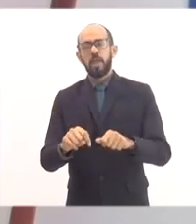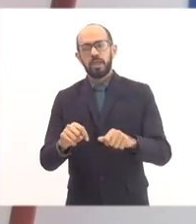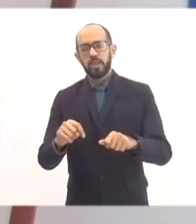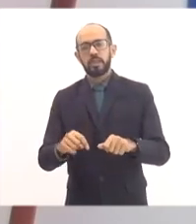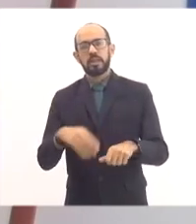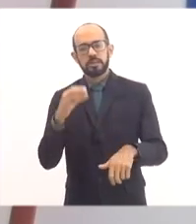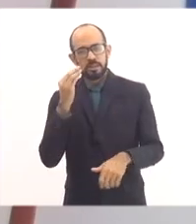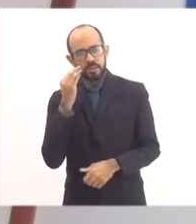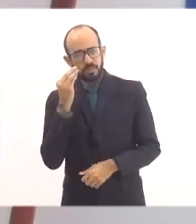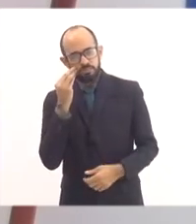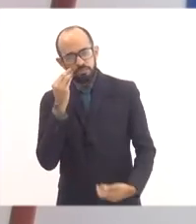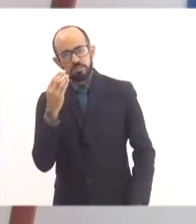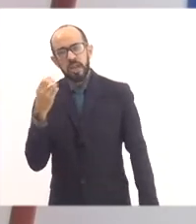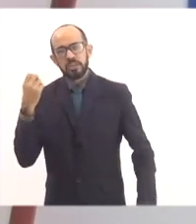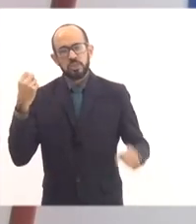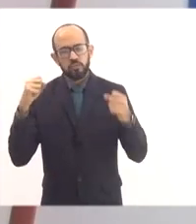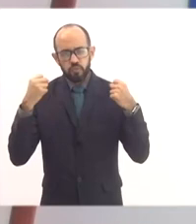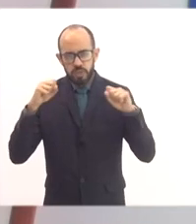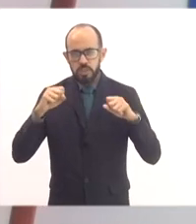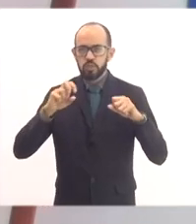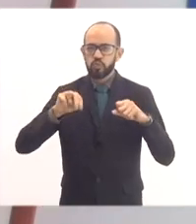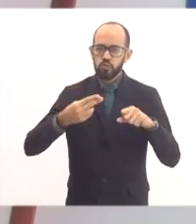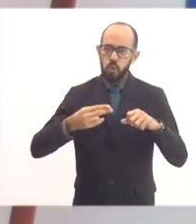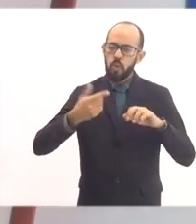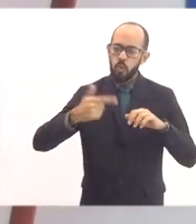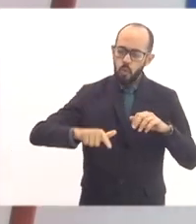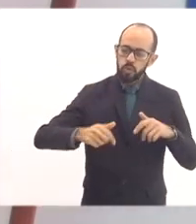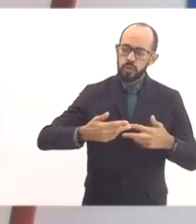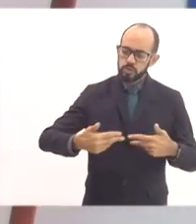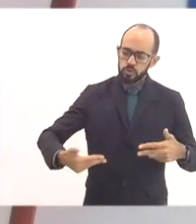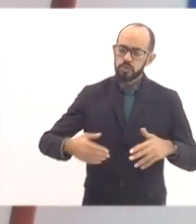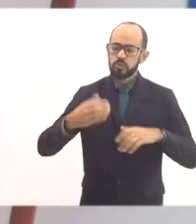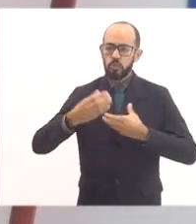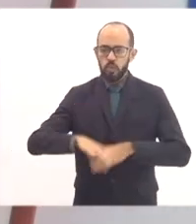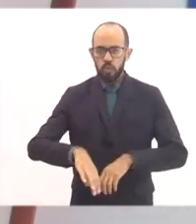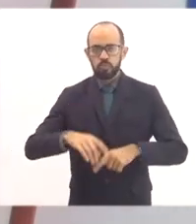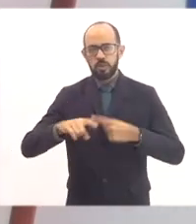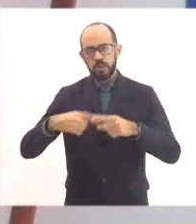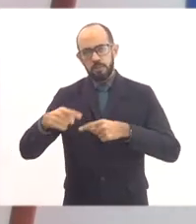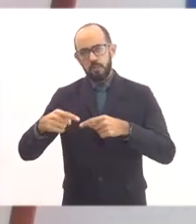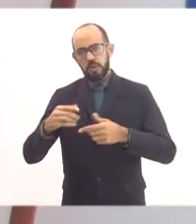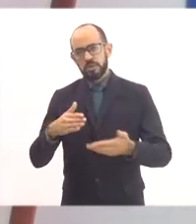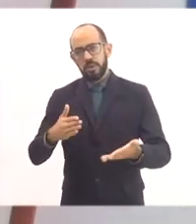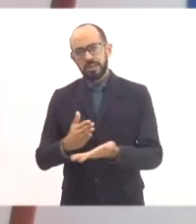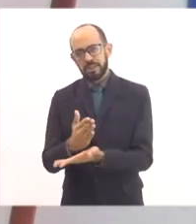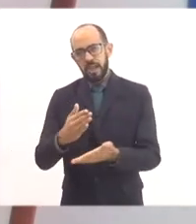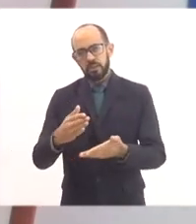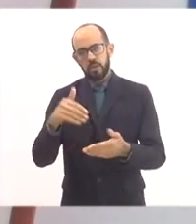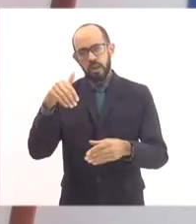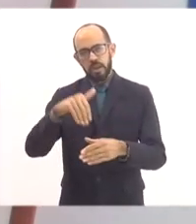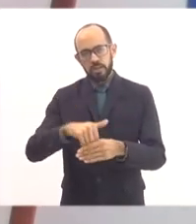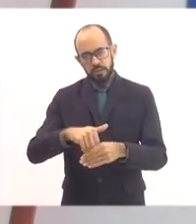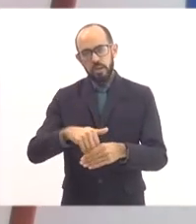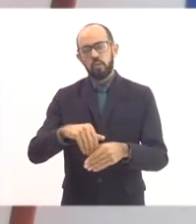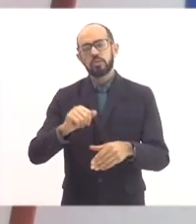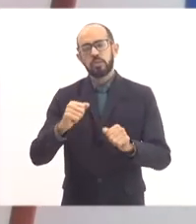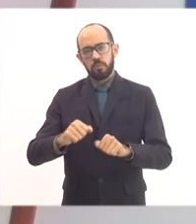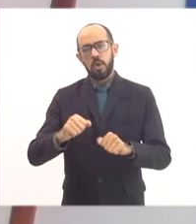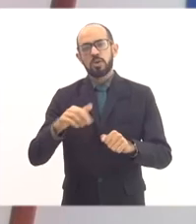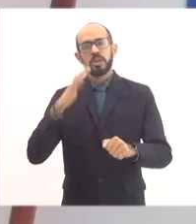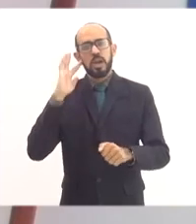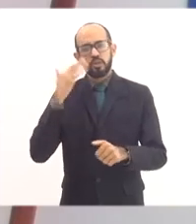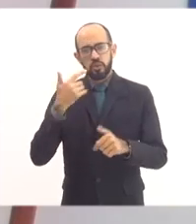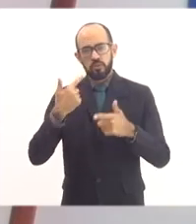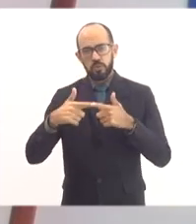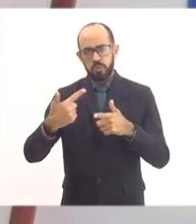possa avançar em todos os processos administrativos, para, uma vez superado o calendário eleitoral, que a gente possa dar um fim